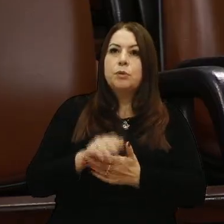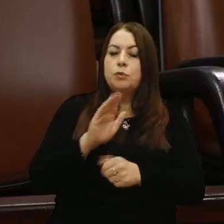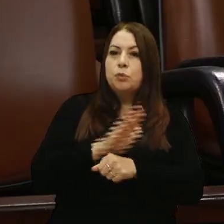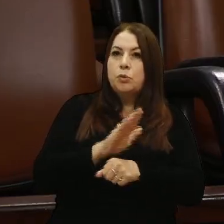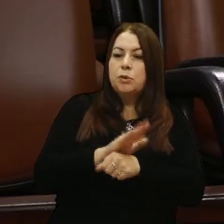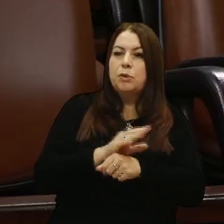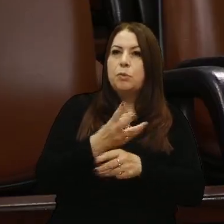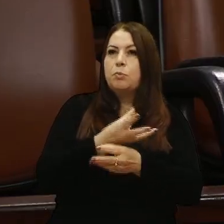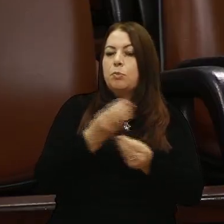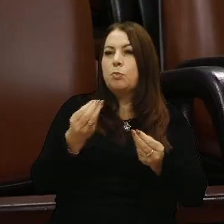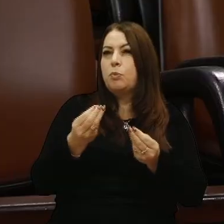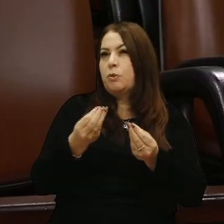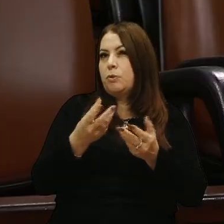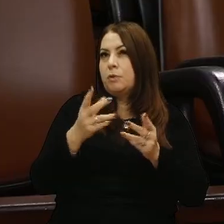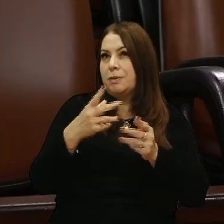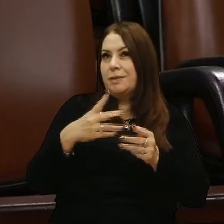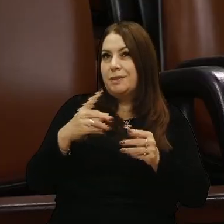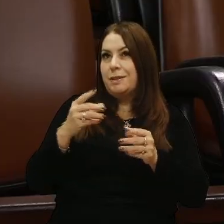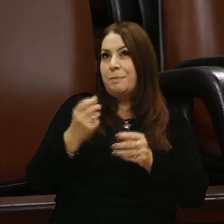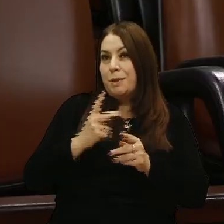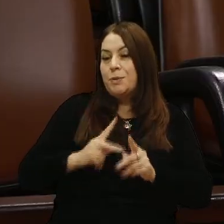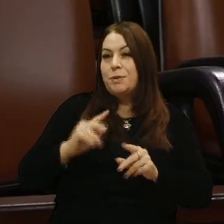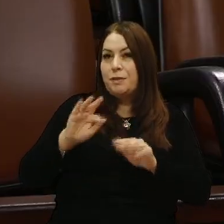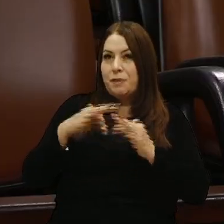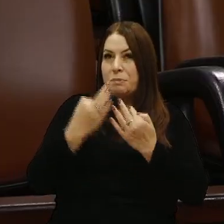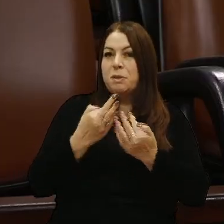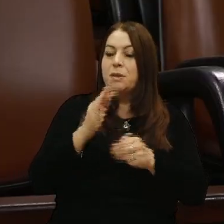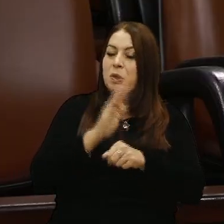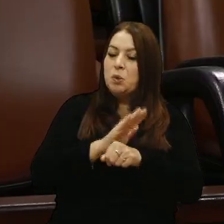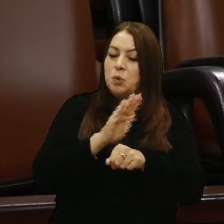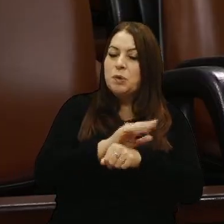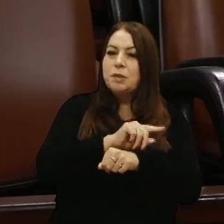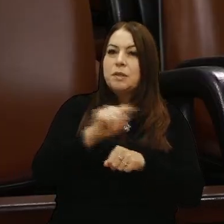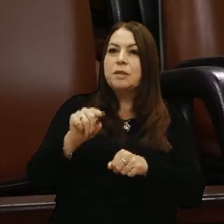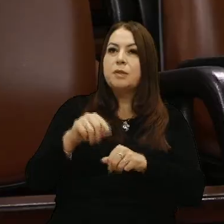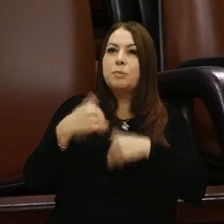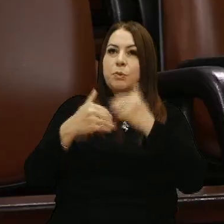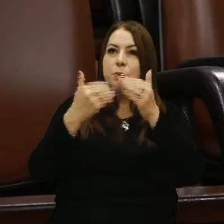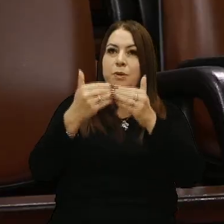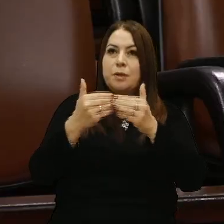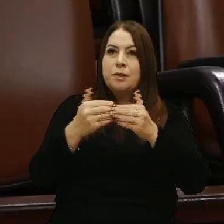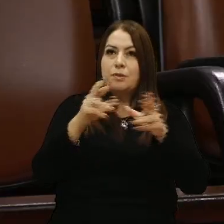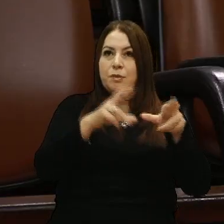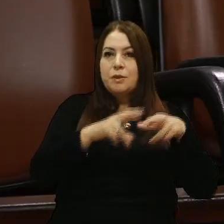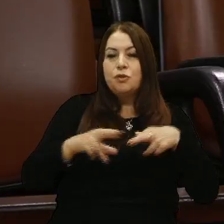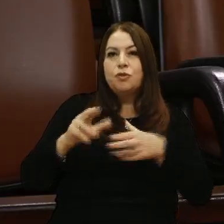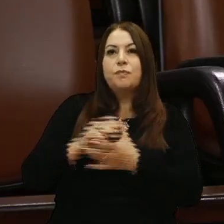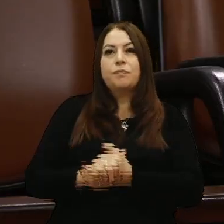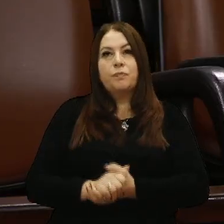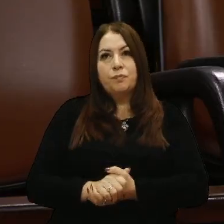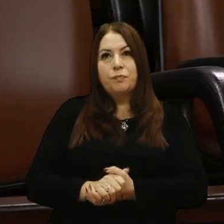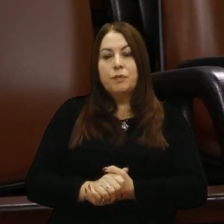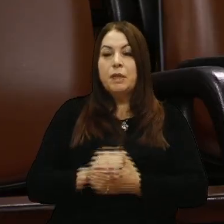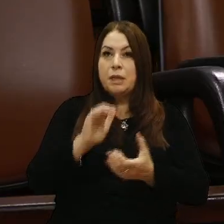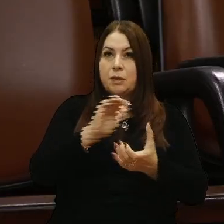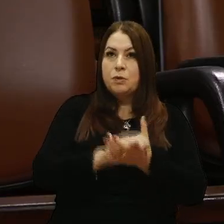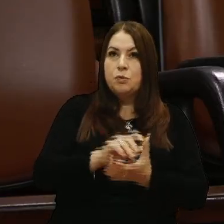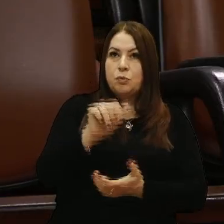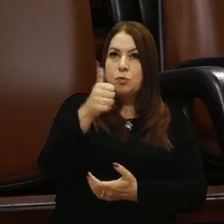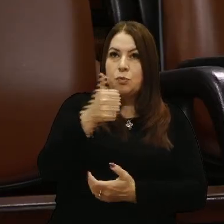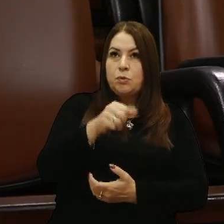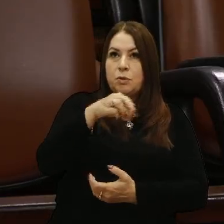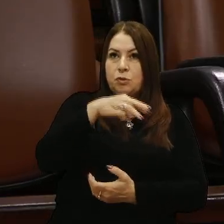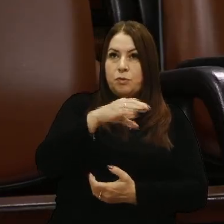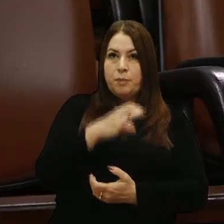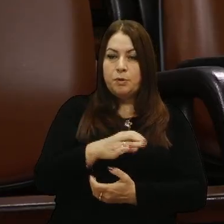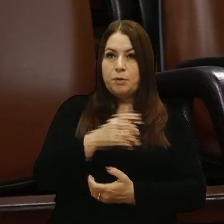sua numerosa família e contribuindo significativamente para o processo da região. Casou-se no dia 11 de